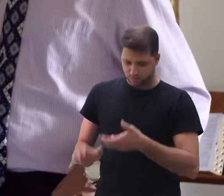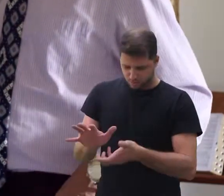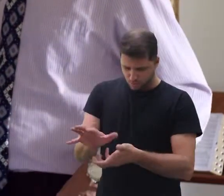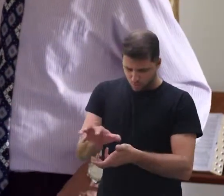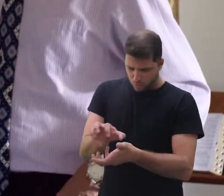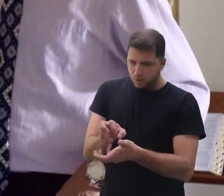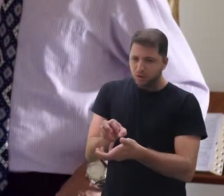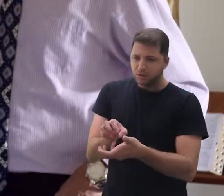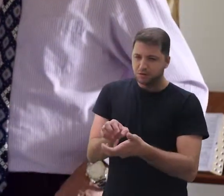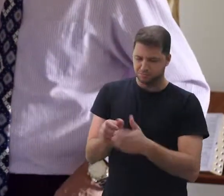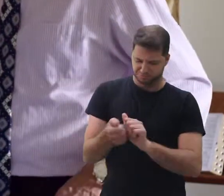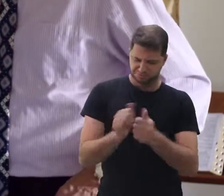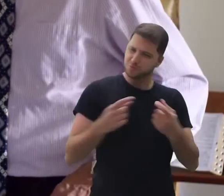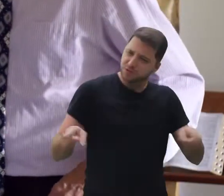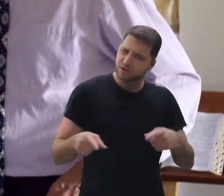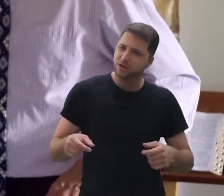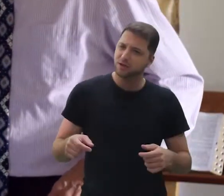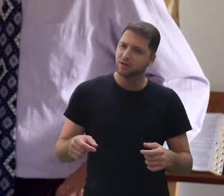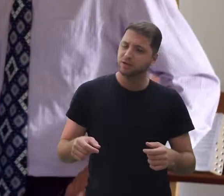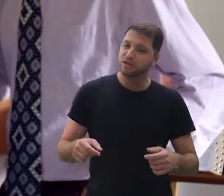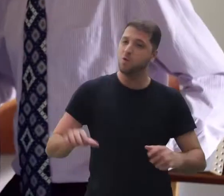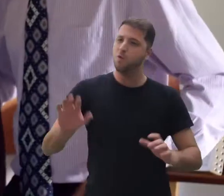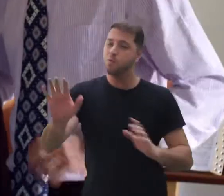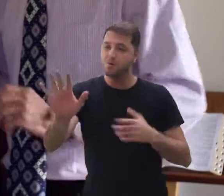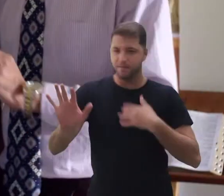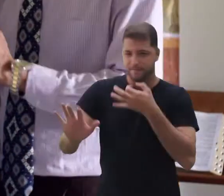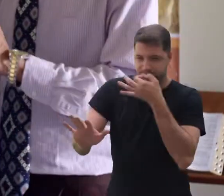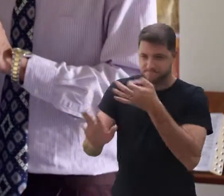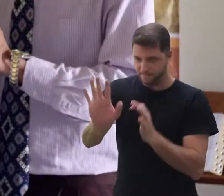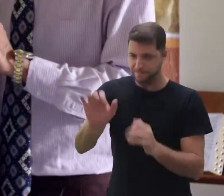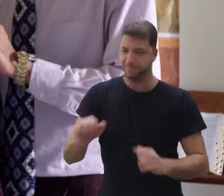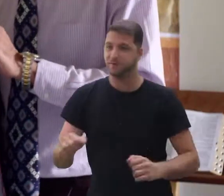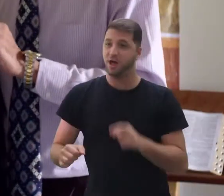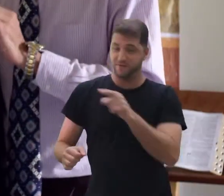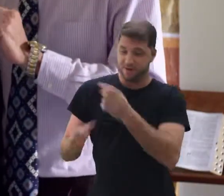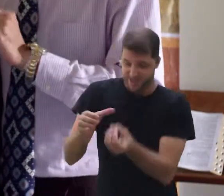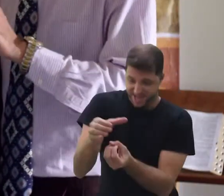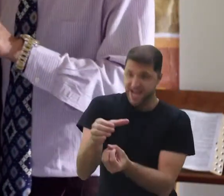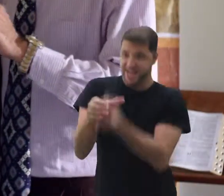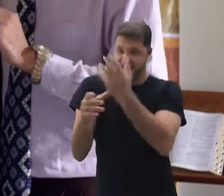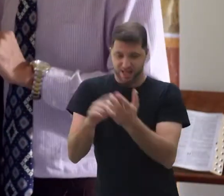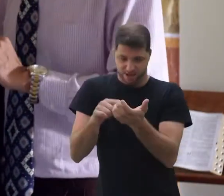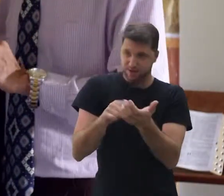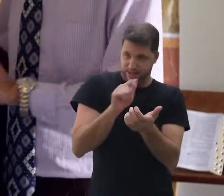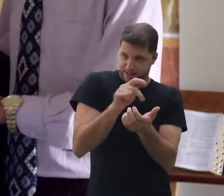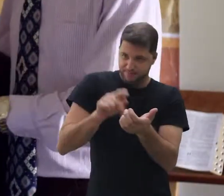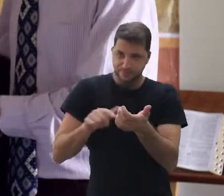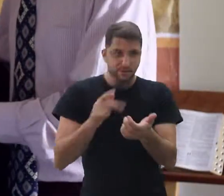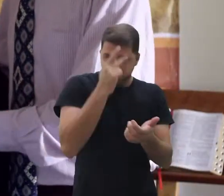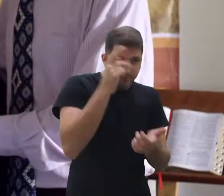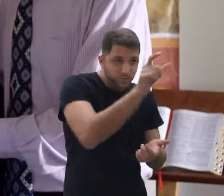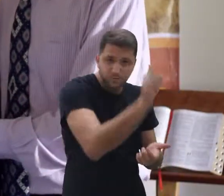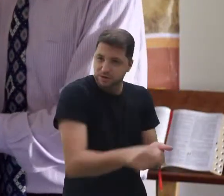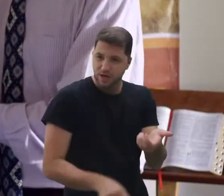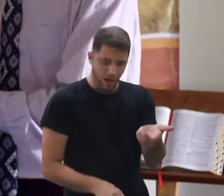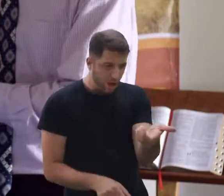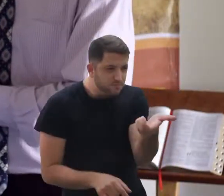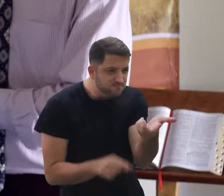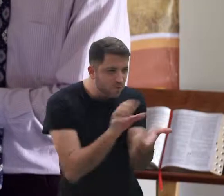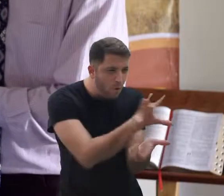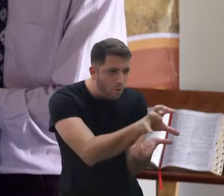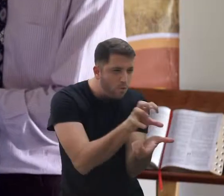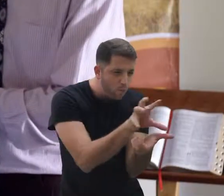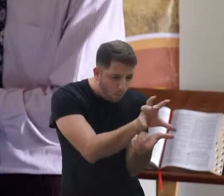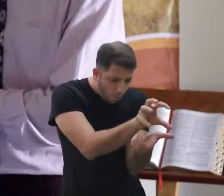música. Tem uma ideia, então. Negócio bom para o senhor. Você desenvolve um trem desse aqui, que a gente escaneia o